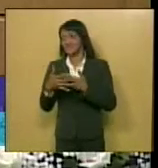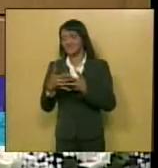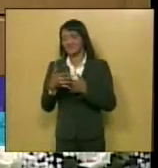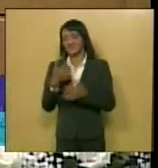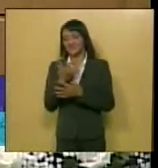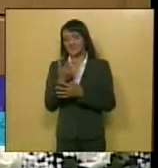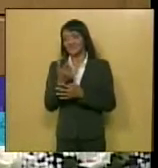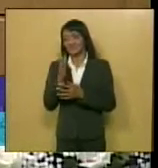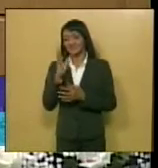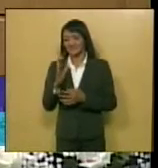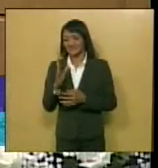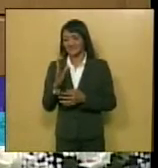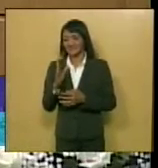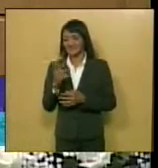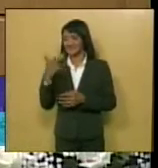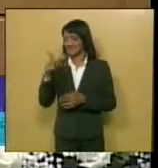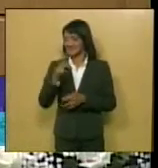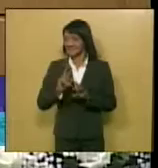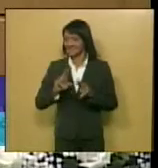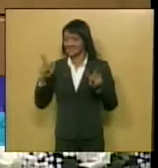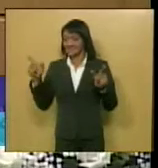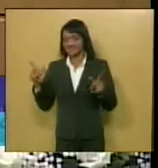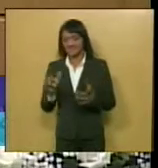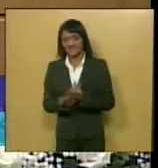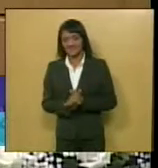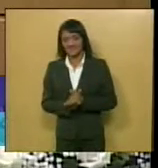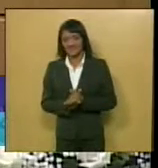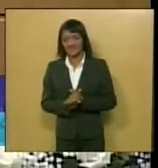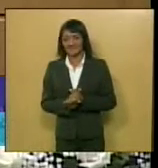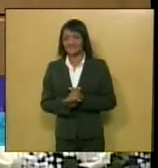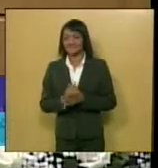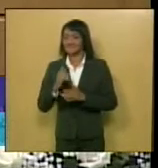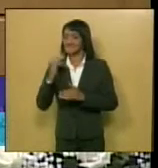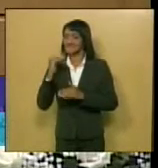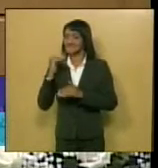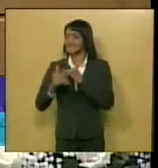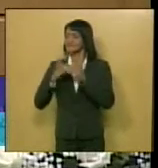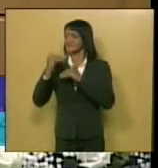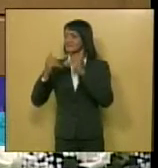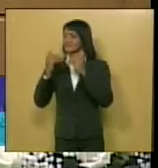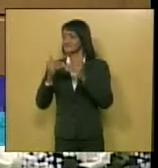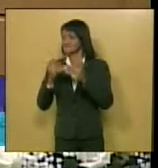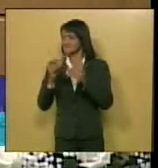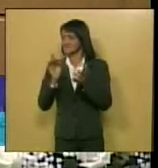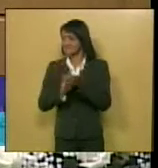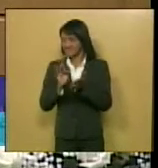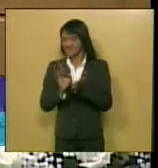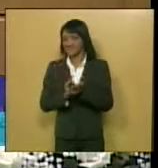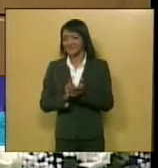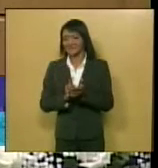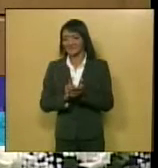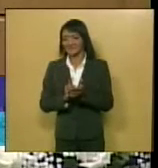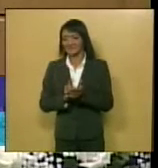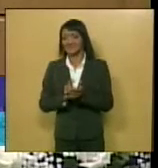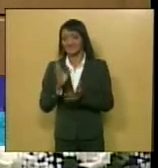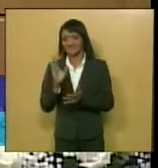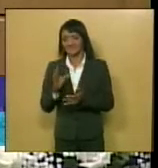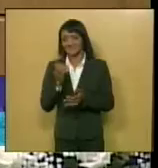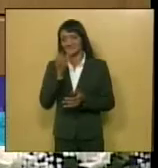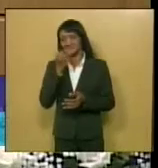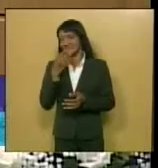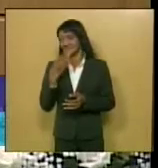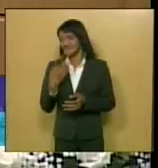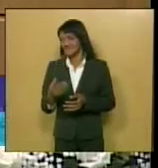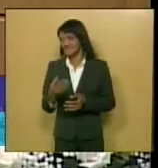impressionando seus adversários. O crescimento diversificado do comércio era apenas